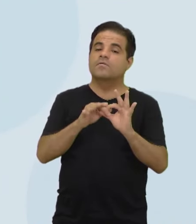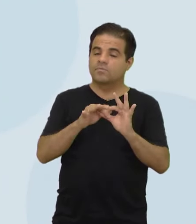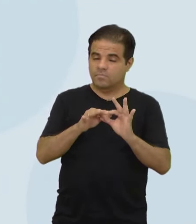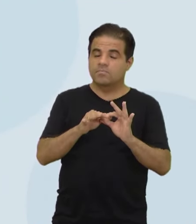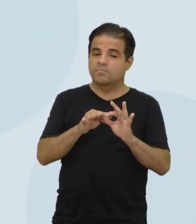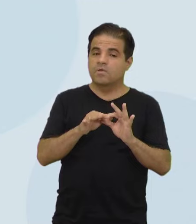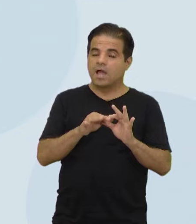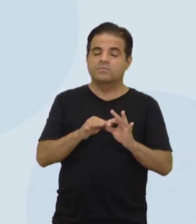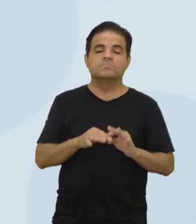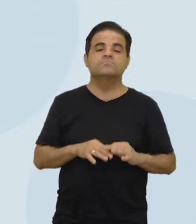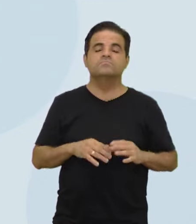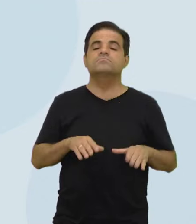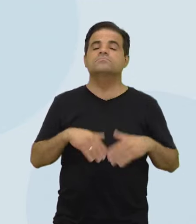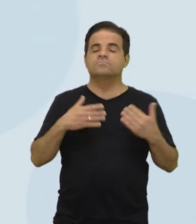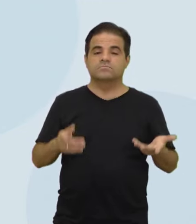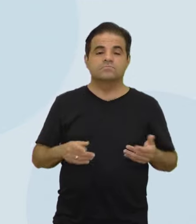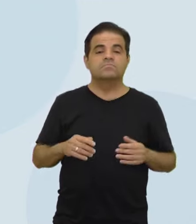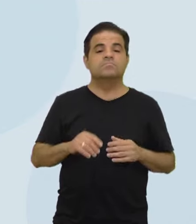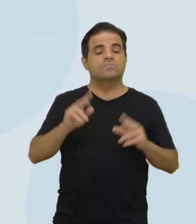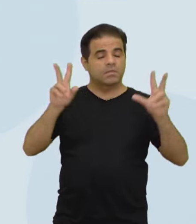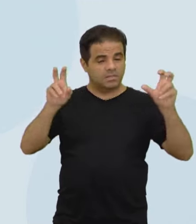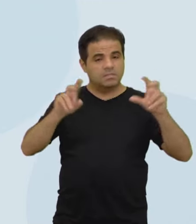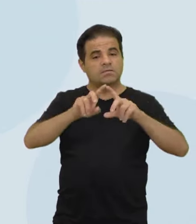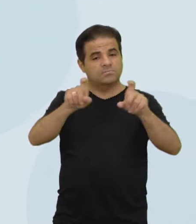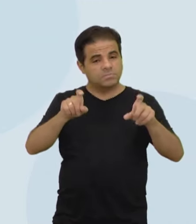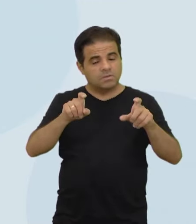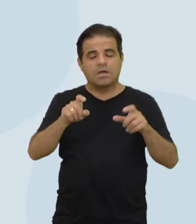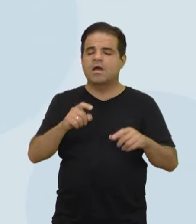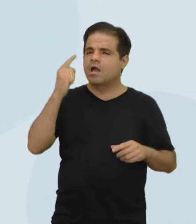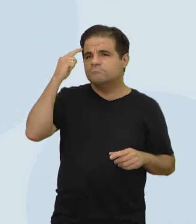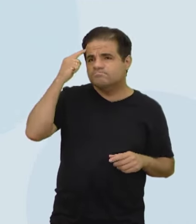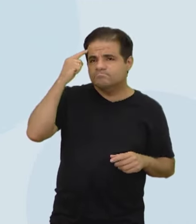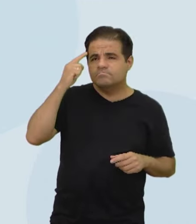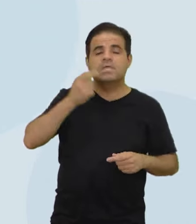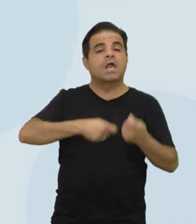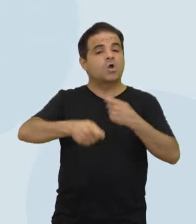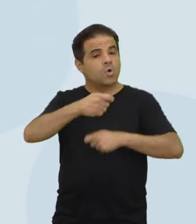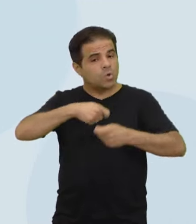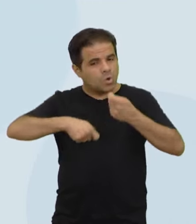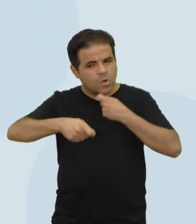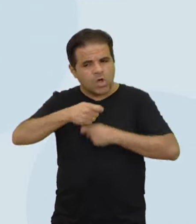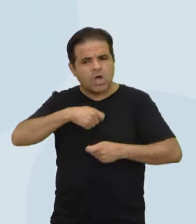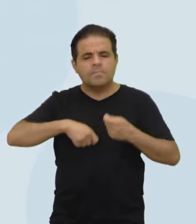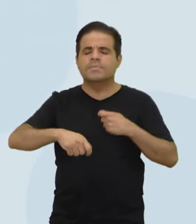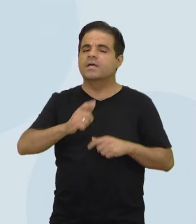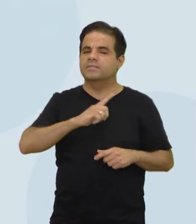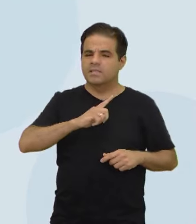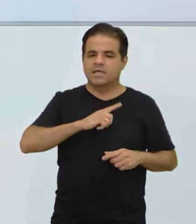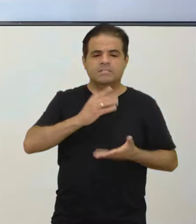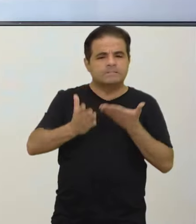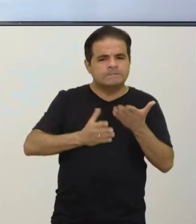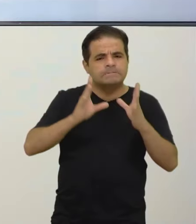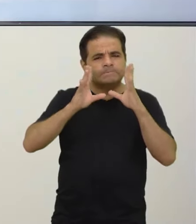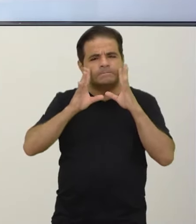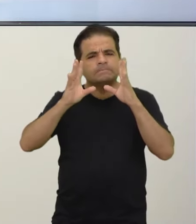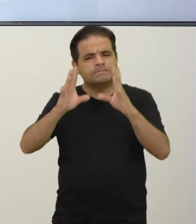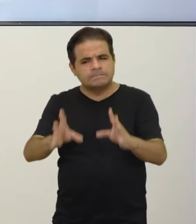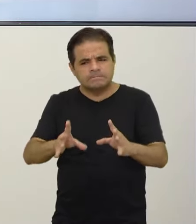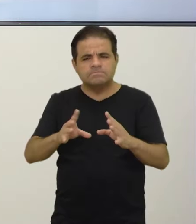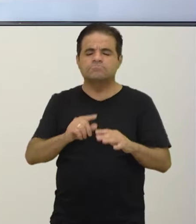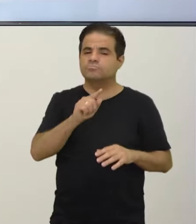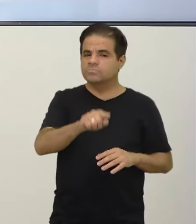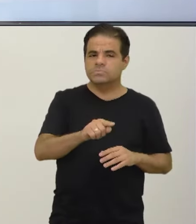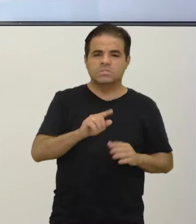aí à questão sexual. A gente tem a violência econômica, que trata sobre aí, né,